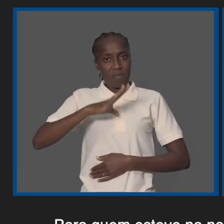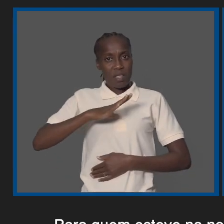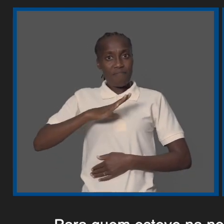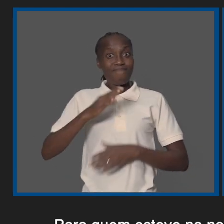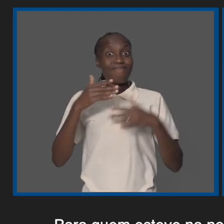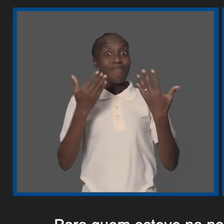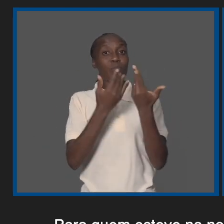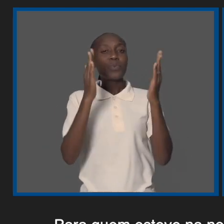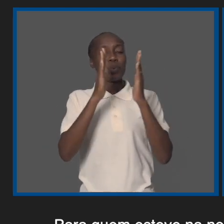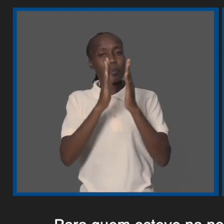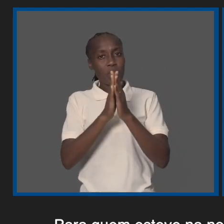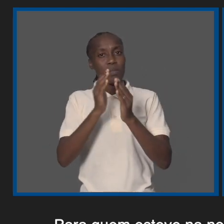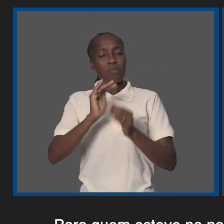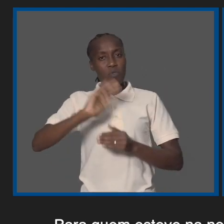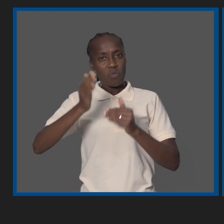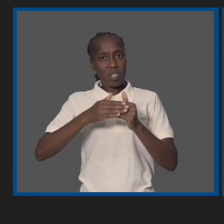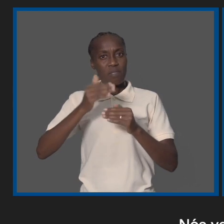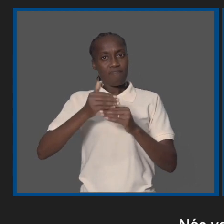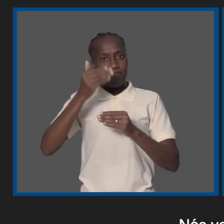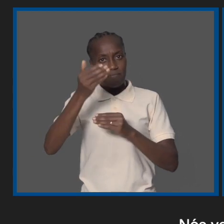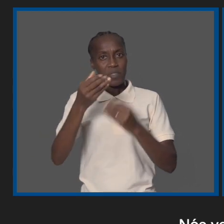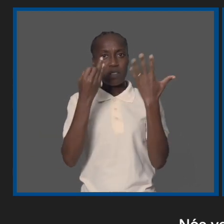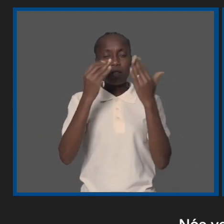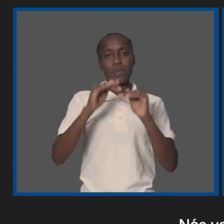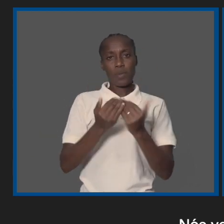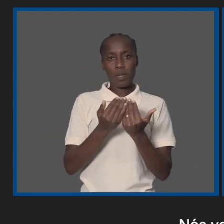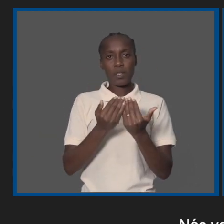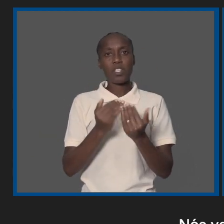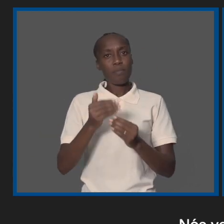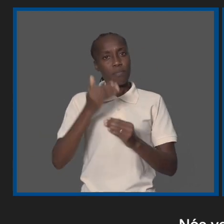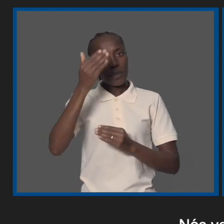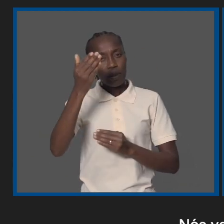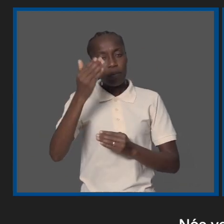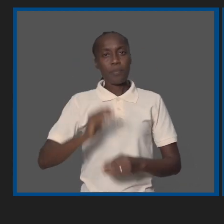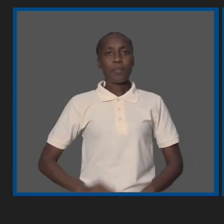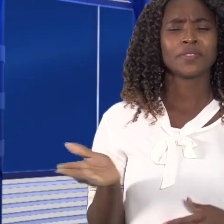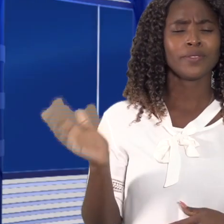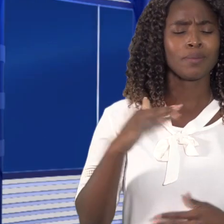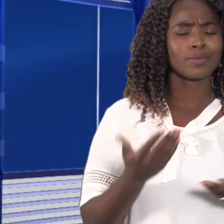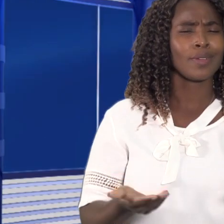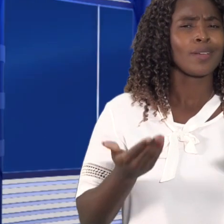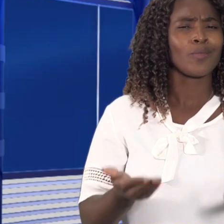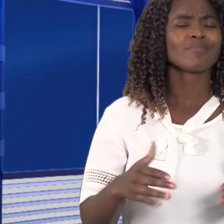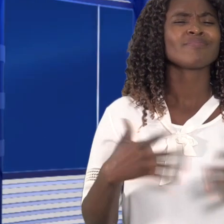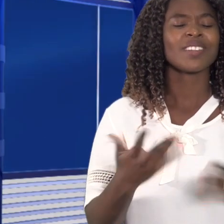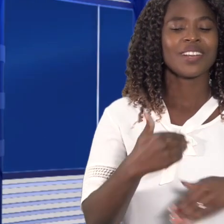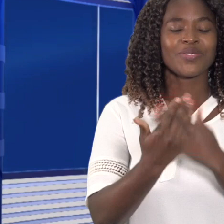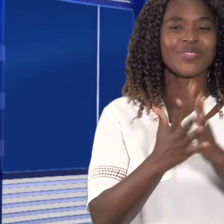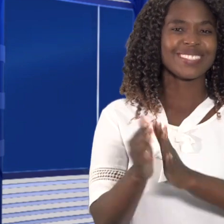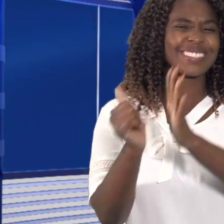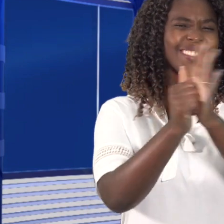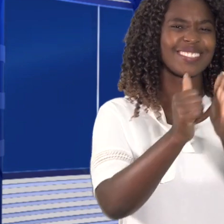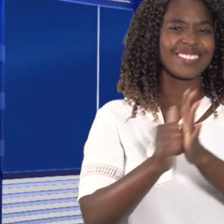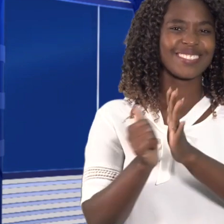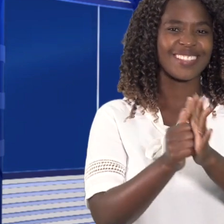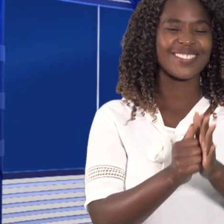que esteve em nossa sintonia, o nosso muito obrigado. Nós voltamos daqui a 7 dias. Tela. Vamos agora à aula